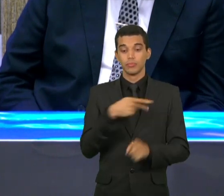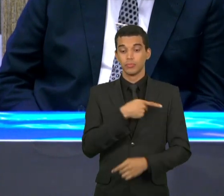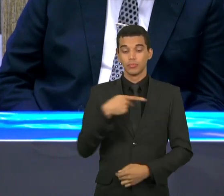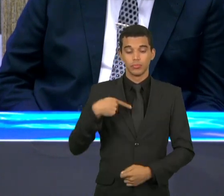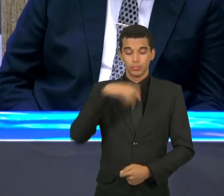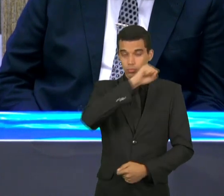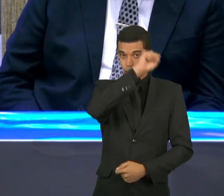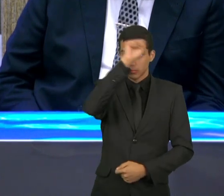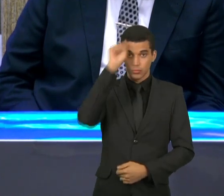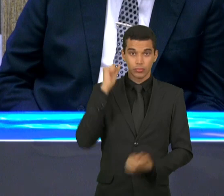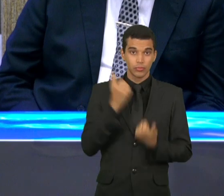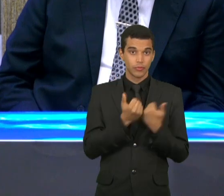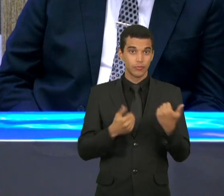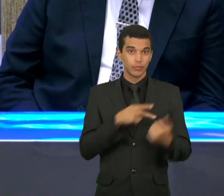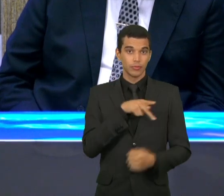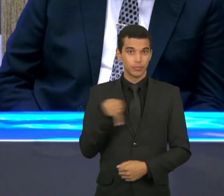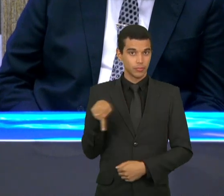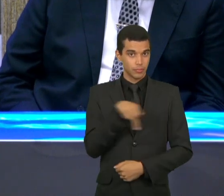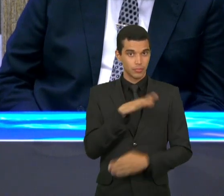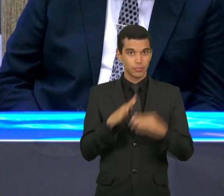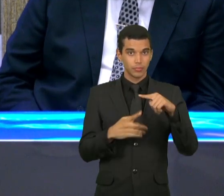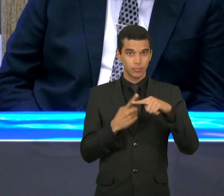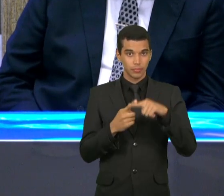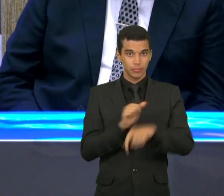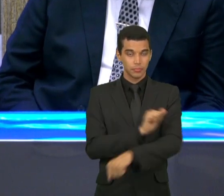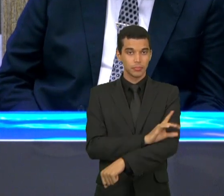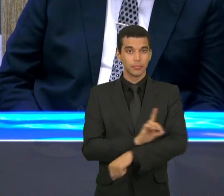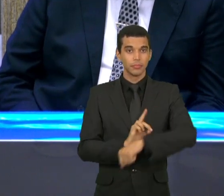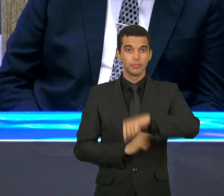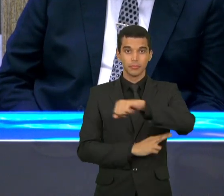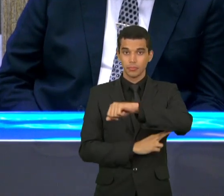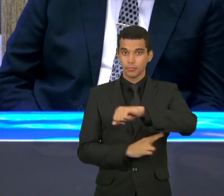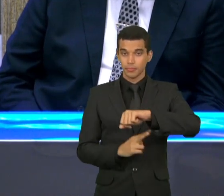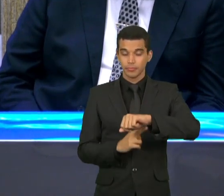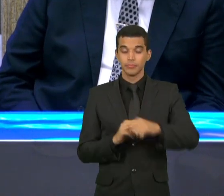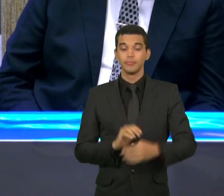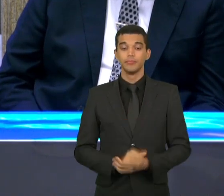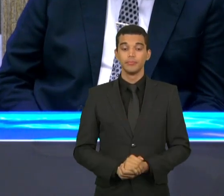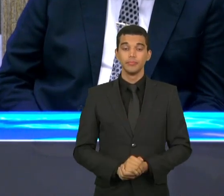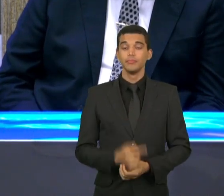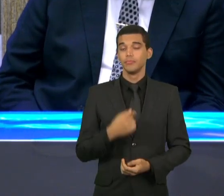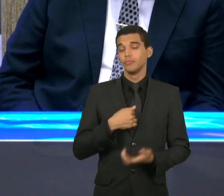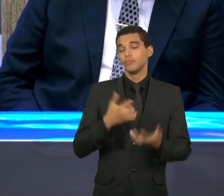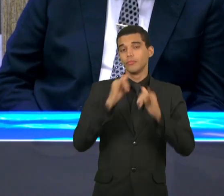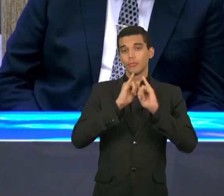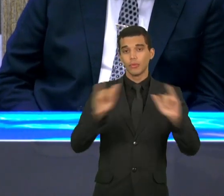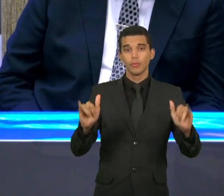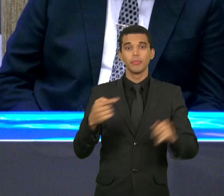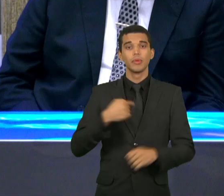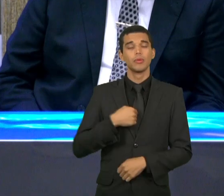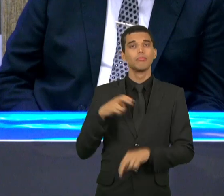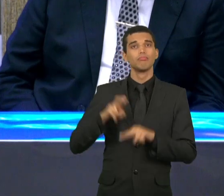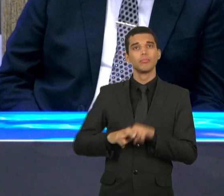vice-presidente da igreja, e dizer a vocês de que eu estava aqui